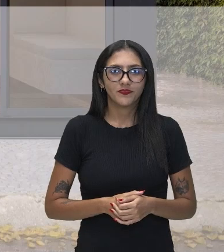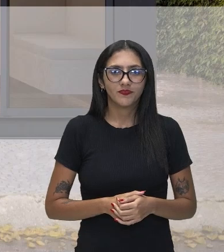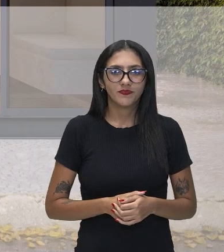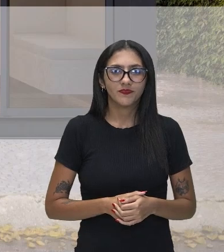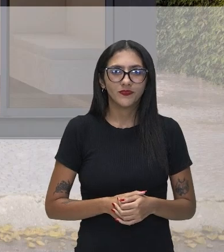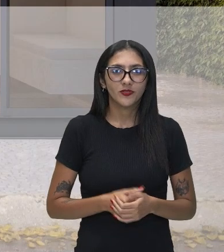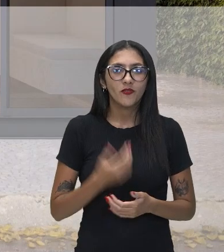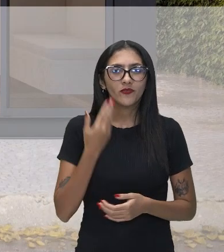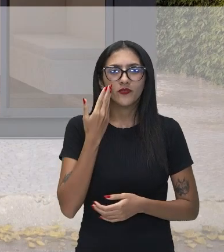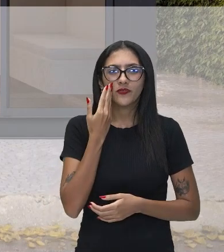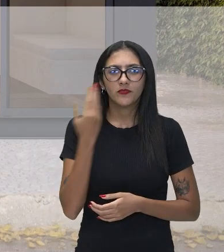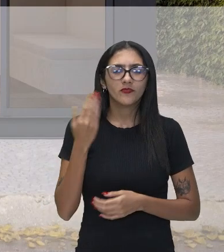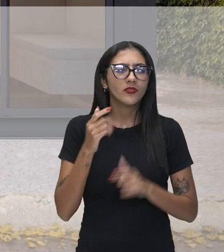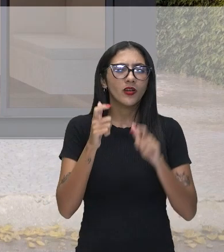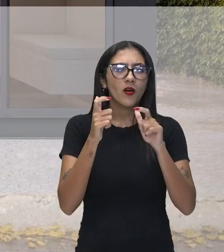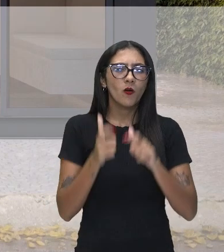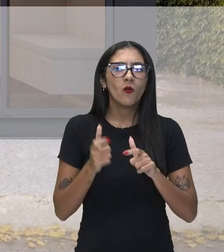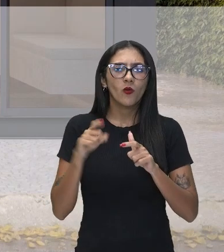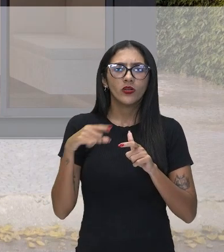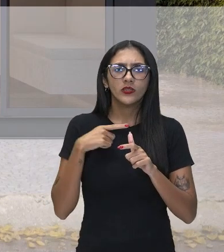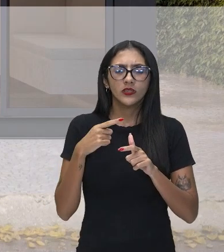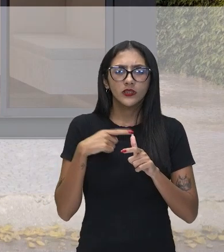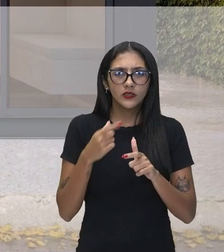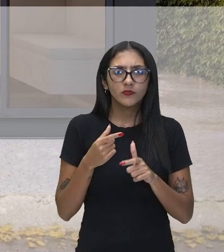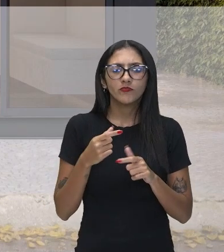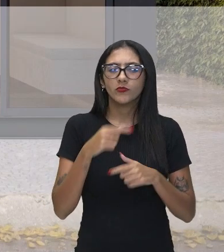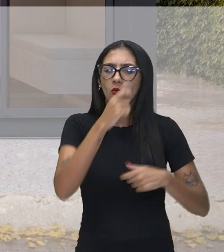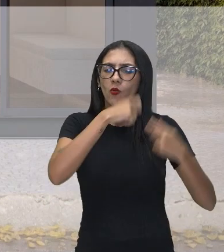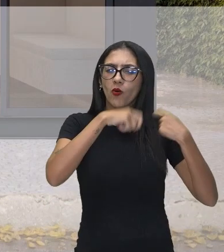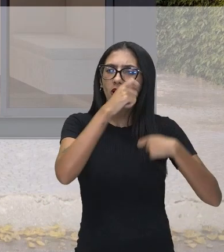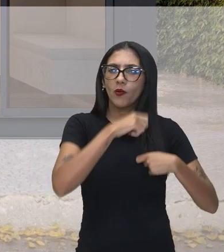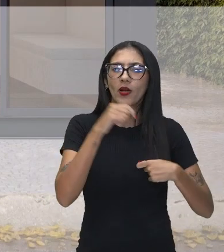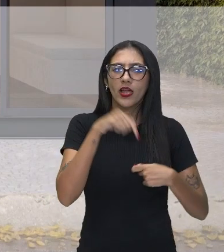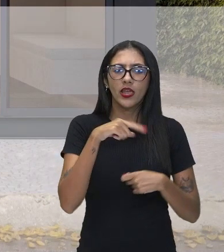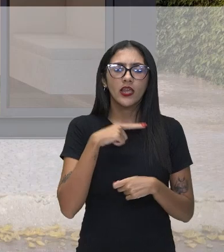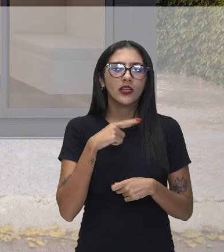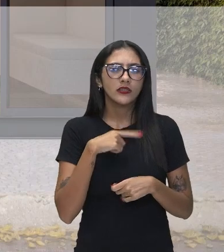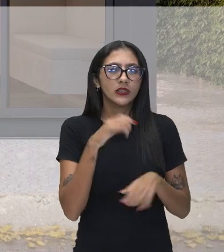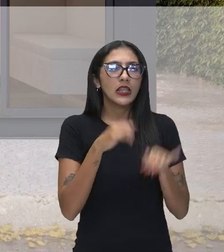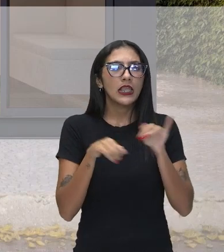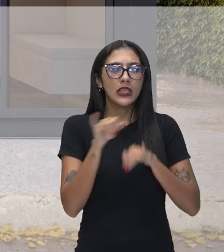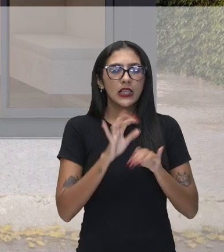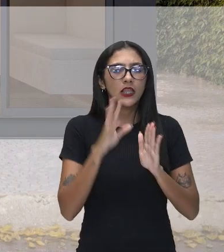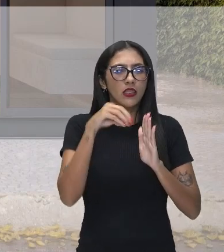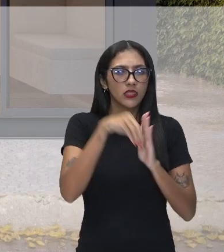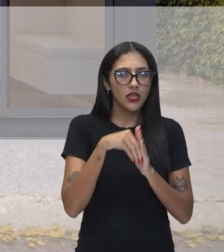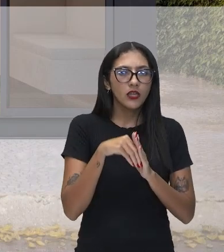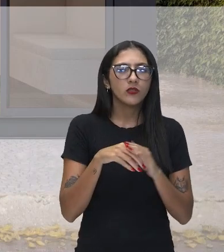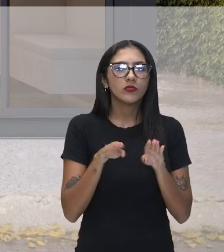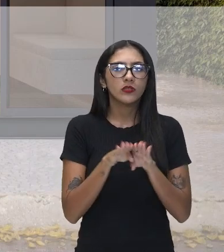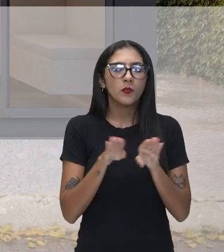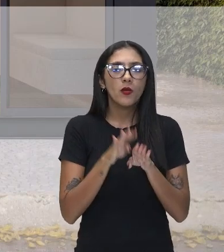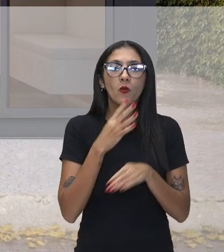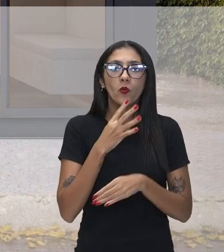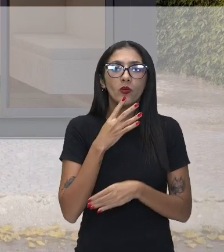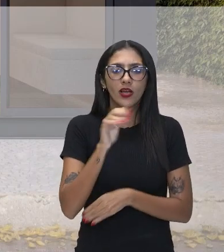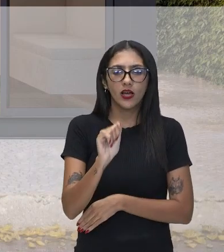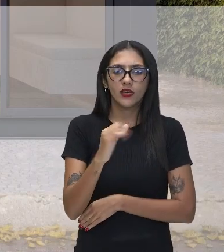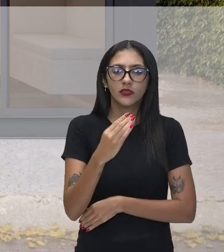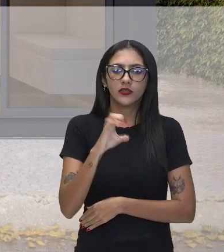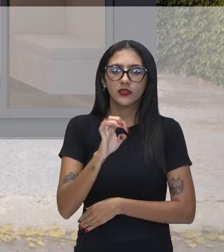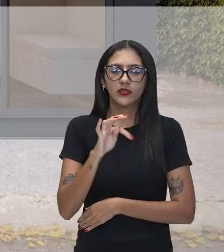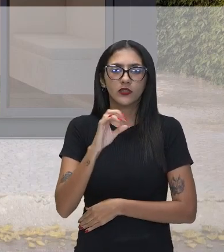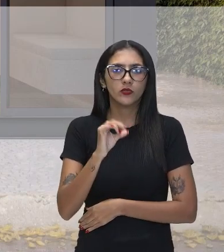Vem comigo, aqui no salão de beleza, aqui tem química, conhecer a acetona,